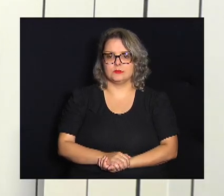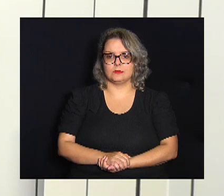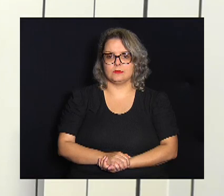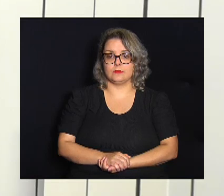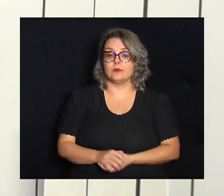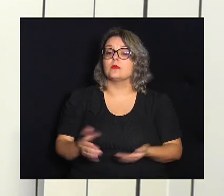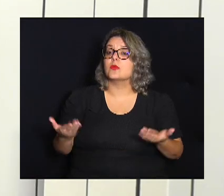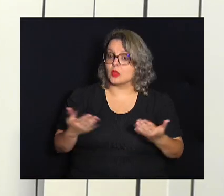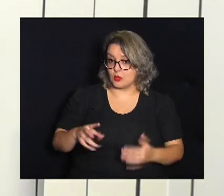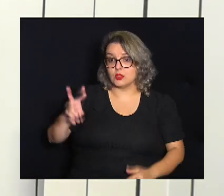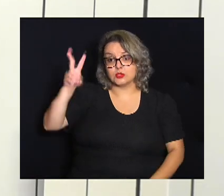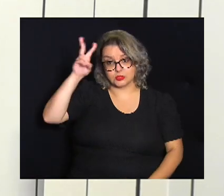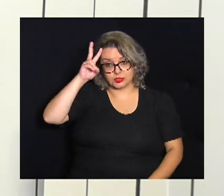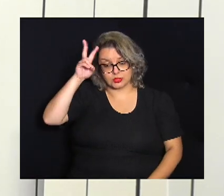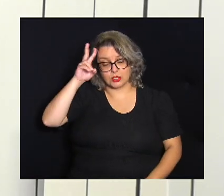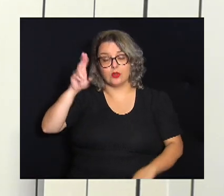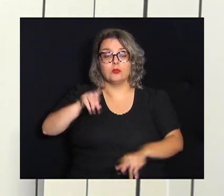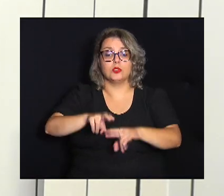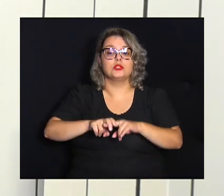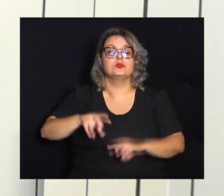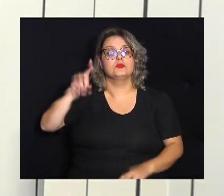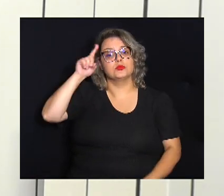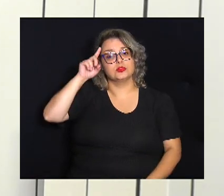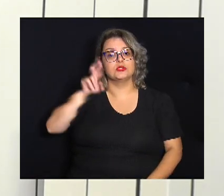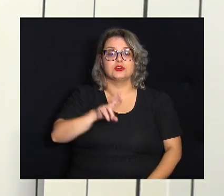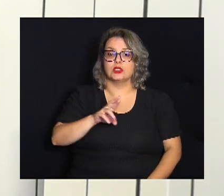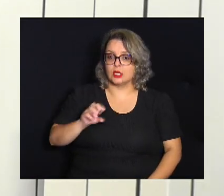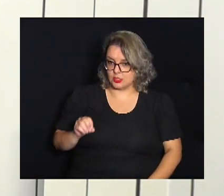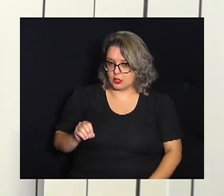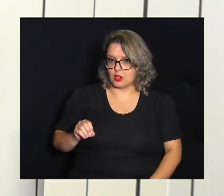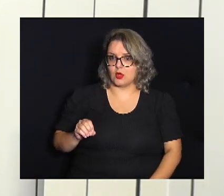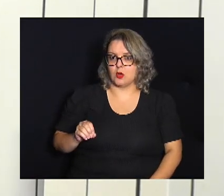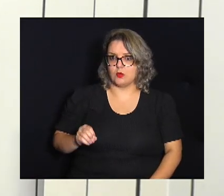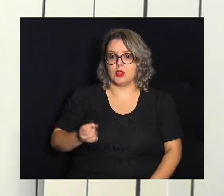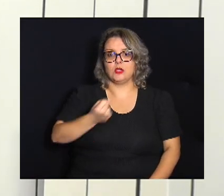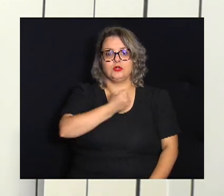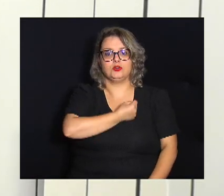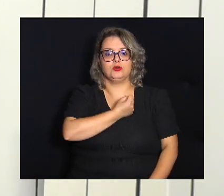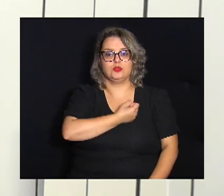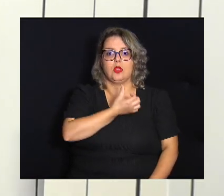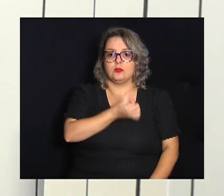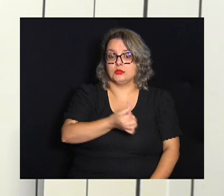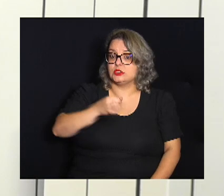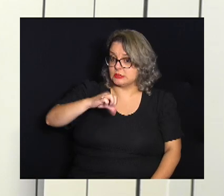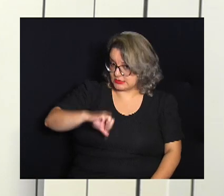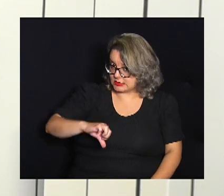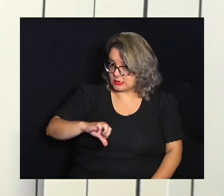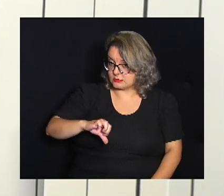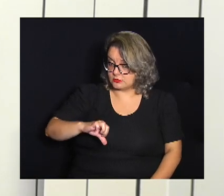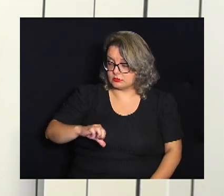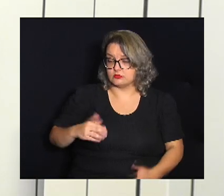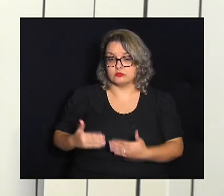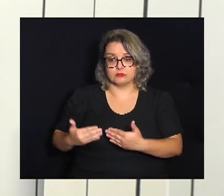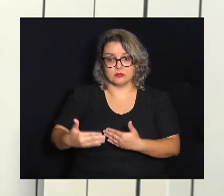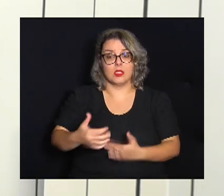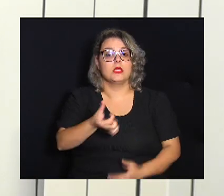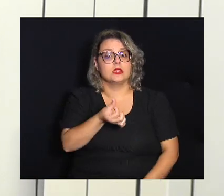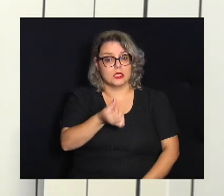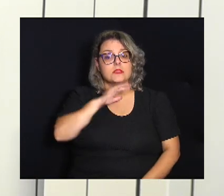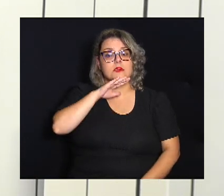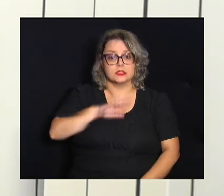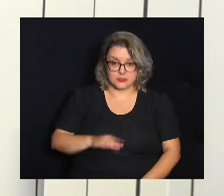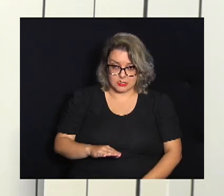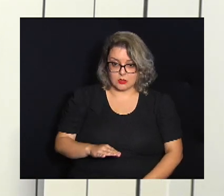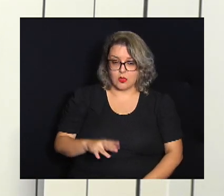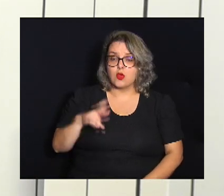Hoje é segunda-feira, portanto é dia de reunião ordinária, a de número 69. E a partir das 6 horas da tarde,